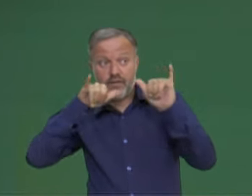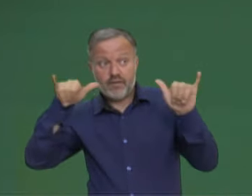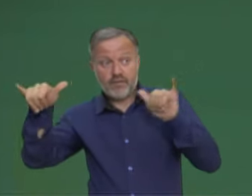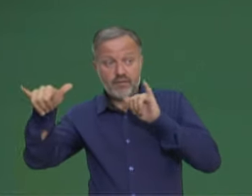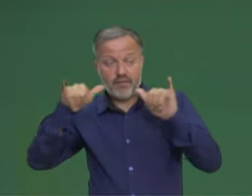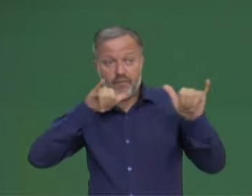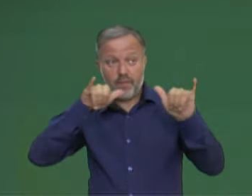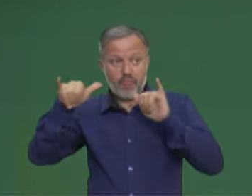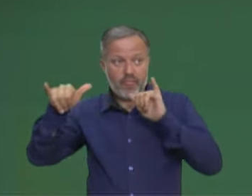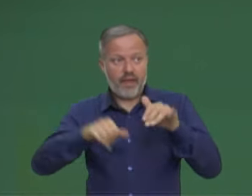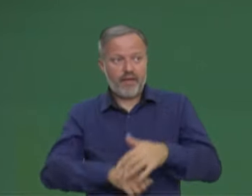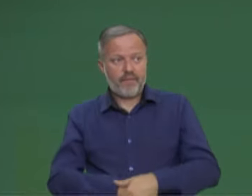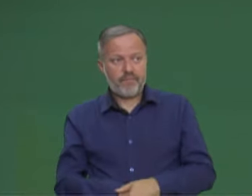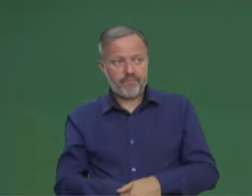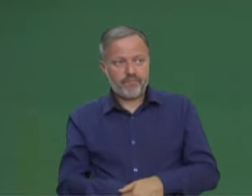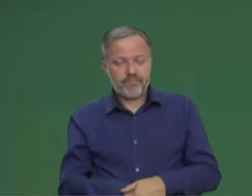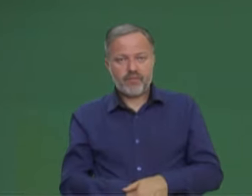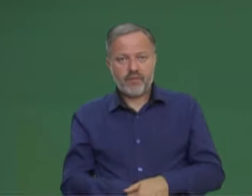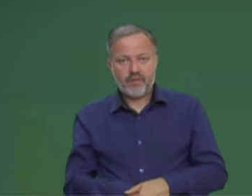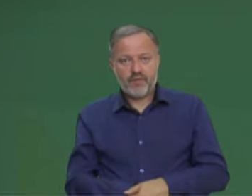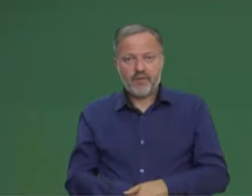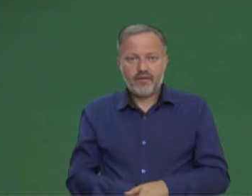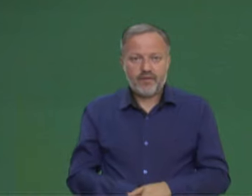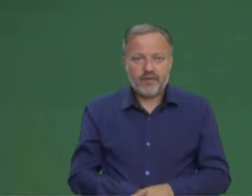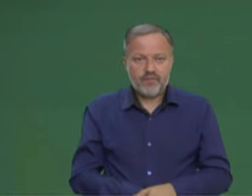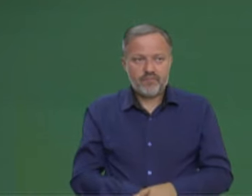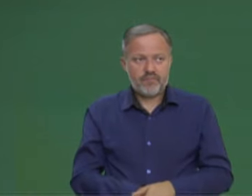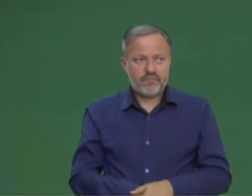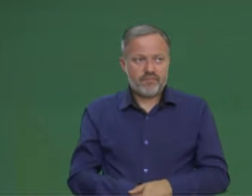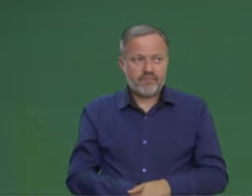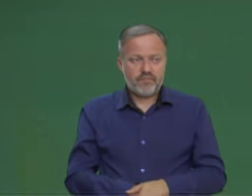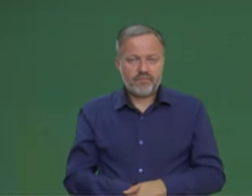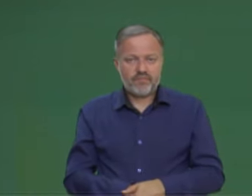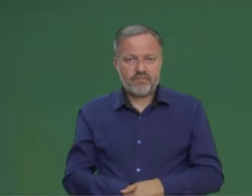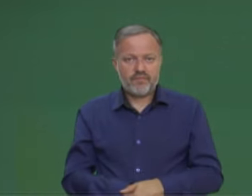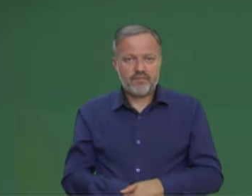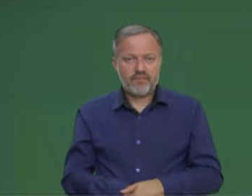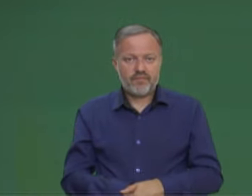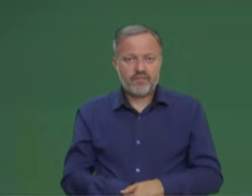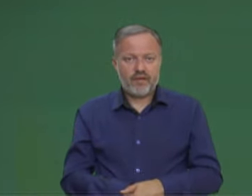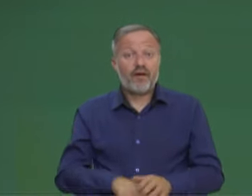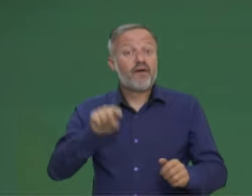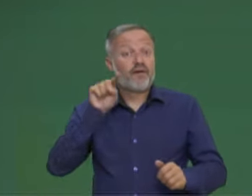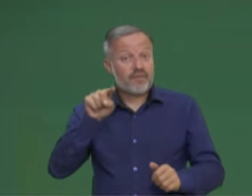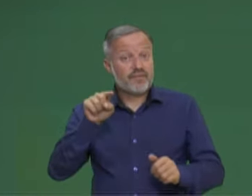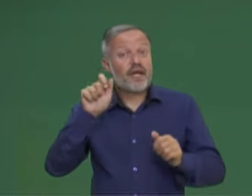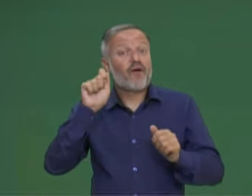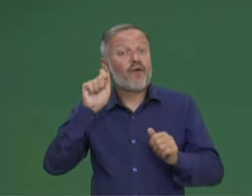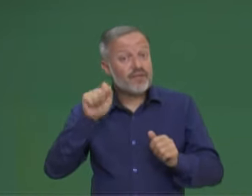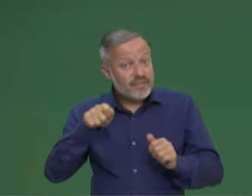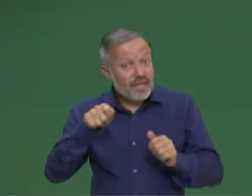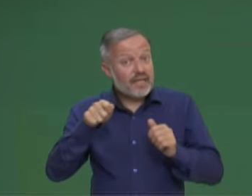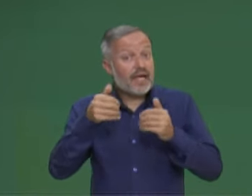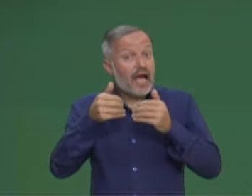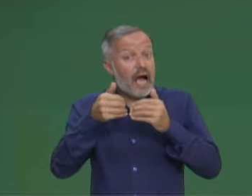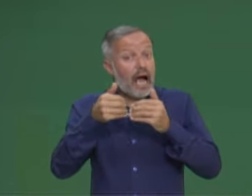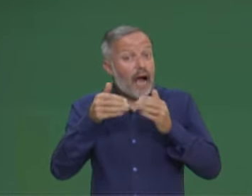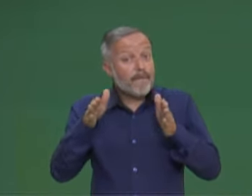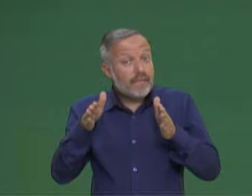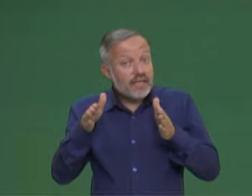e é interessante essa propaganda porque diz assim, você pode fechar um grande negócio sem uma boa publicidade. Qual o negócio que você